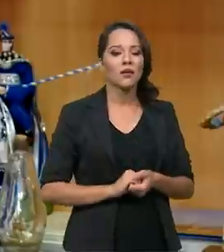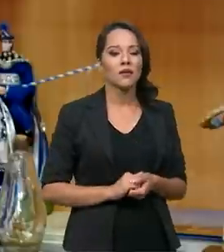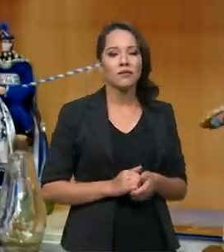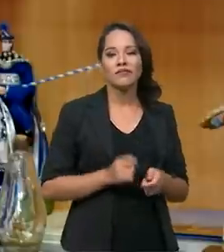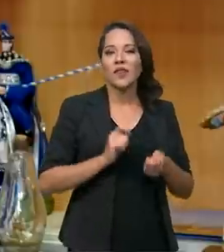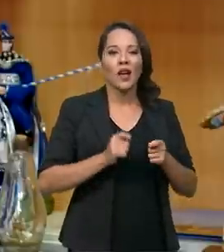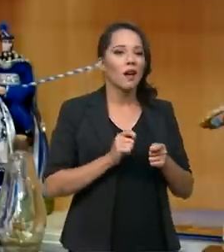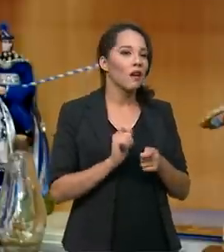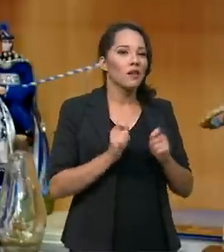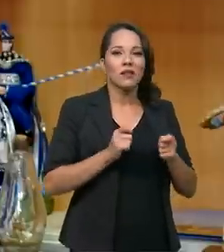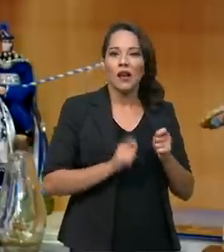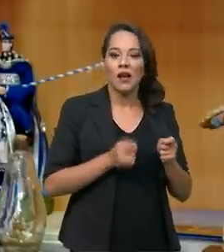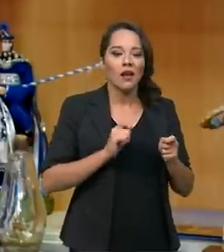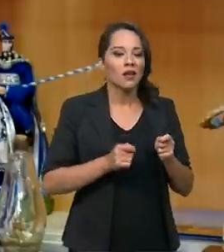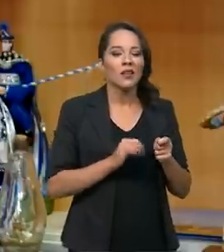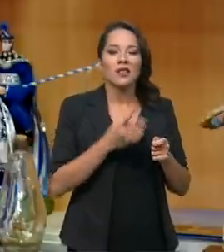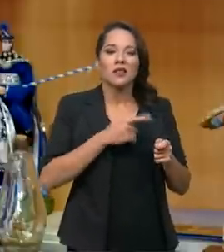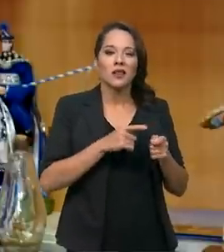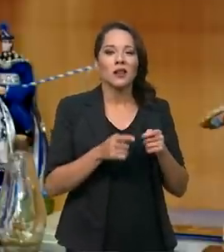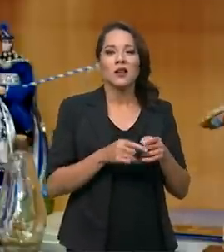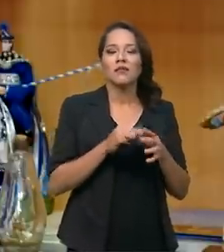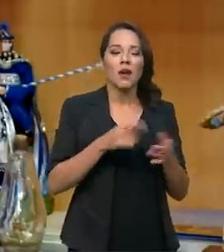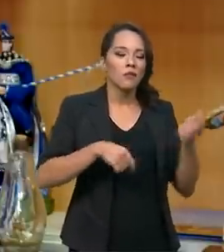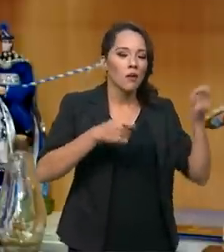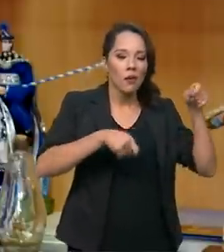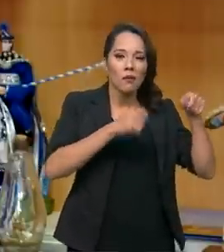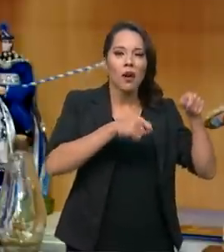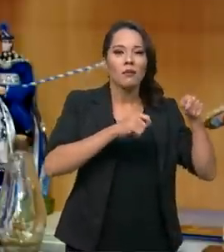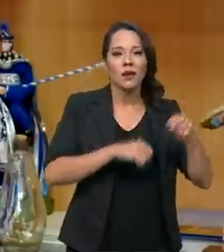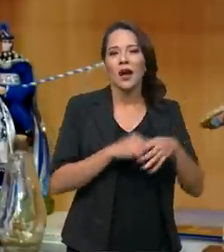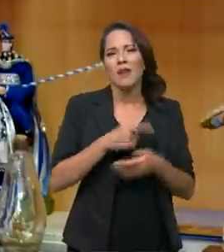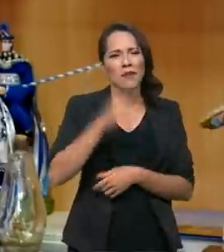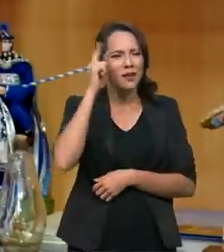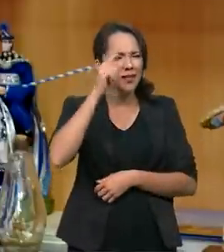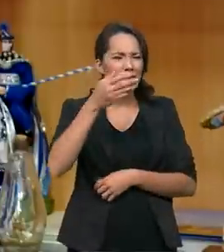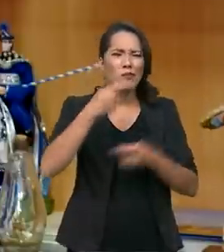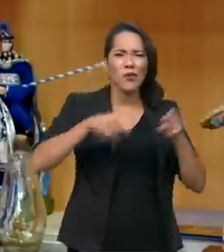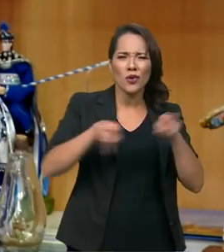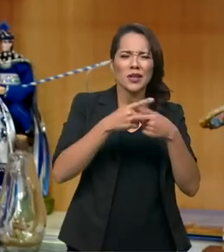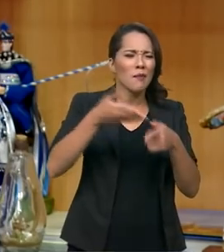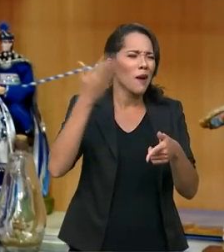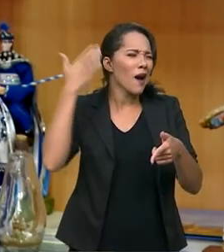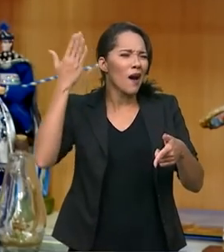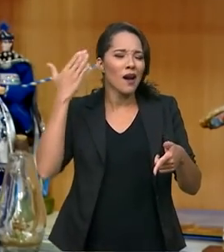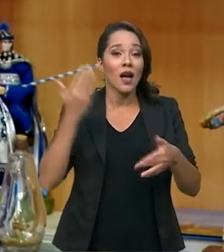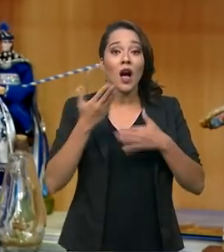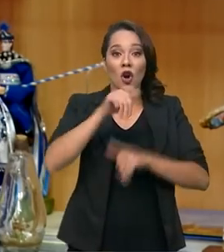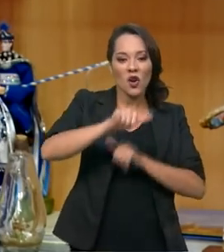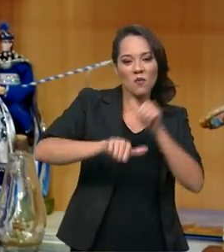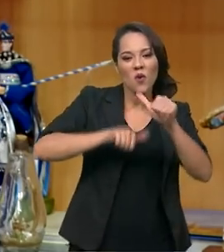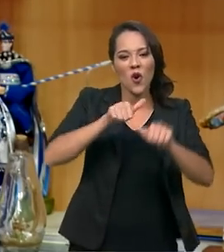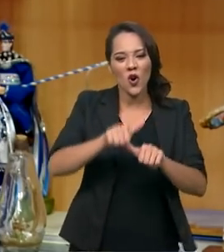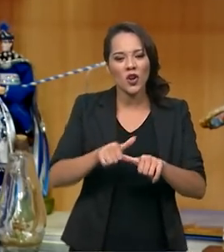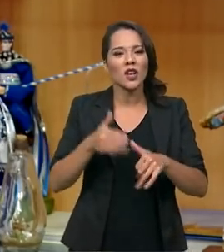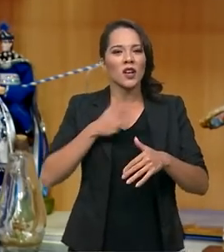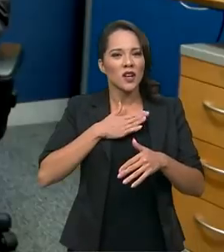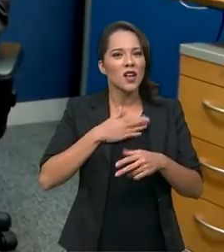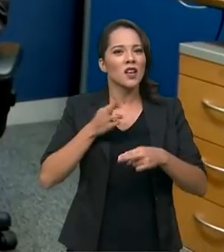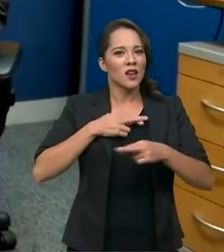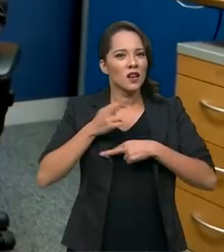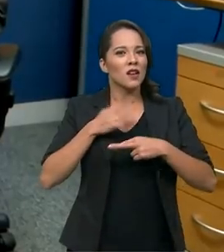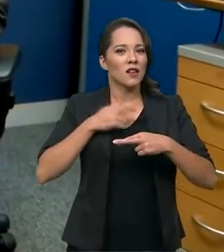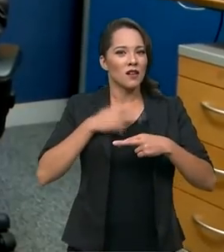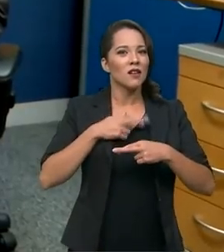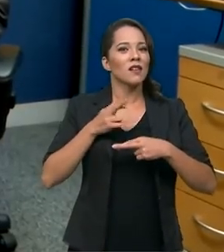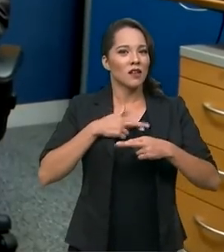Santana tam tam tam metais de que me adianta viver na cidade agora não é hora me